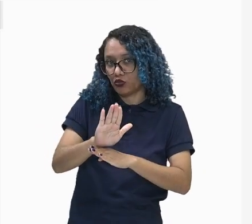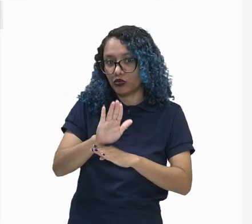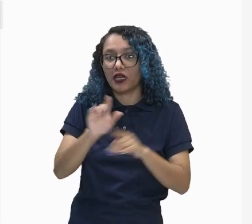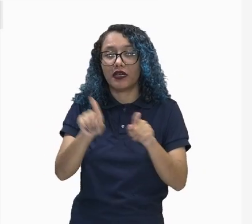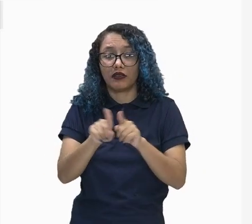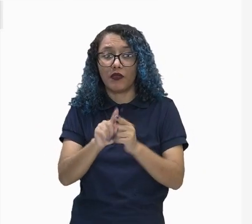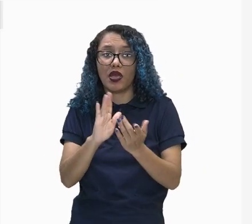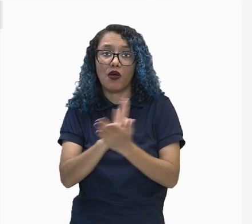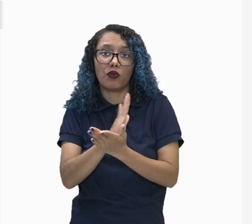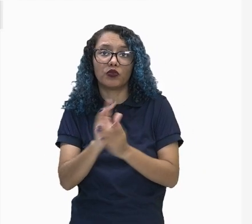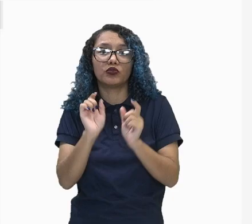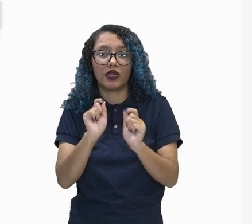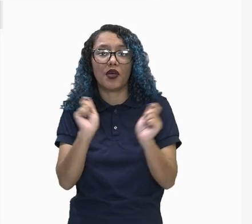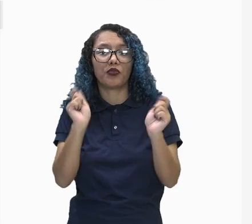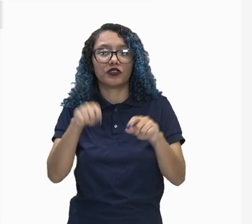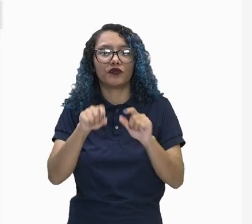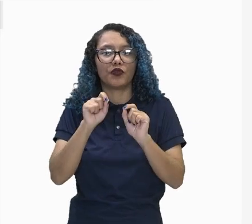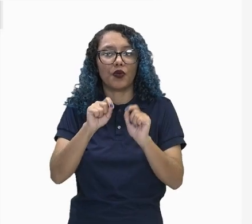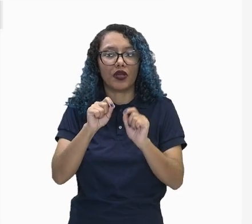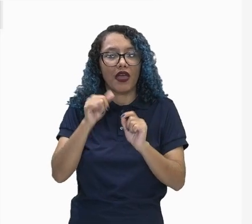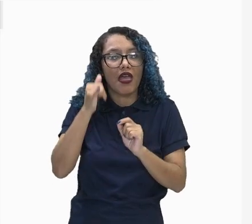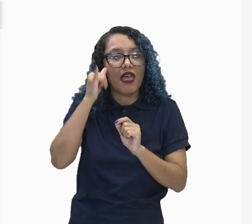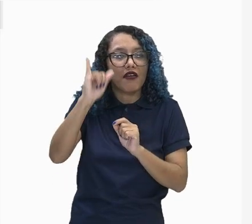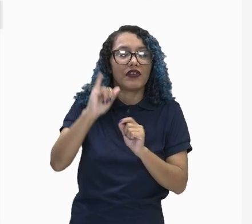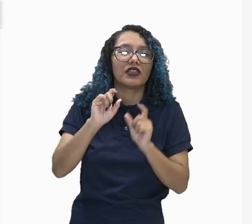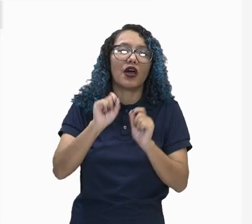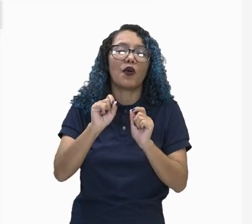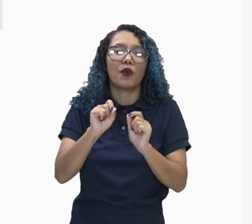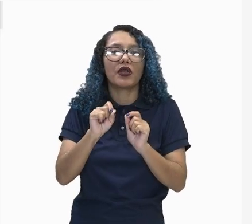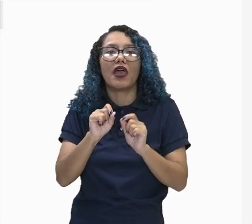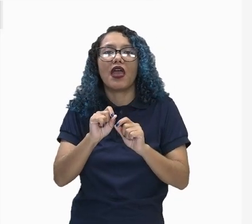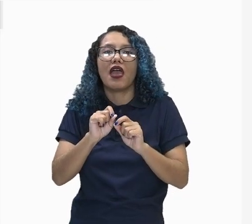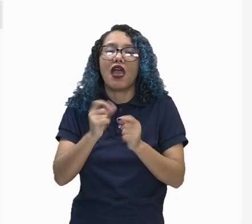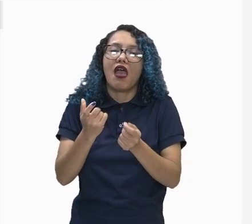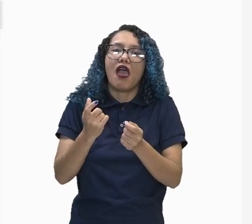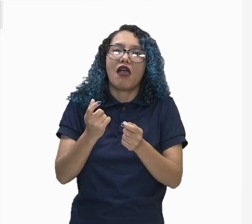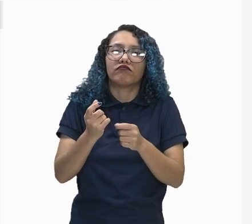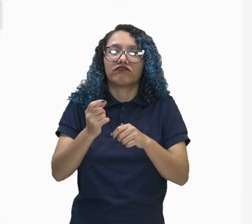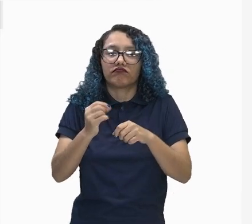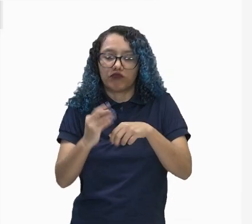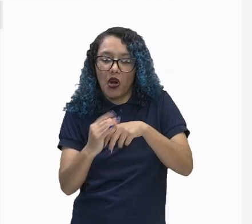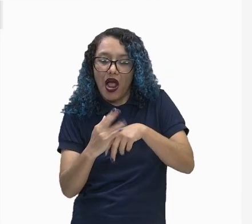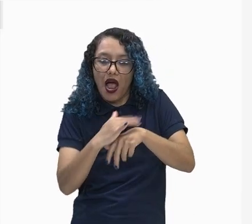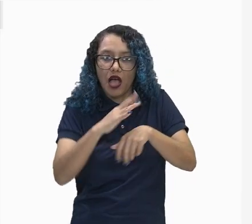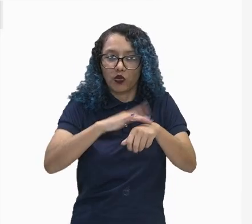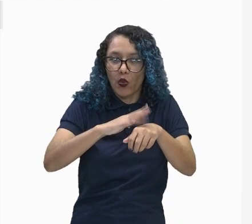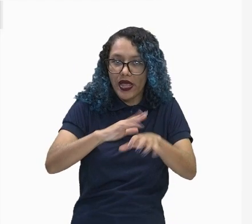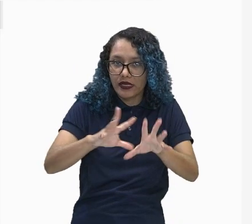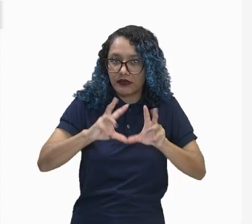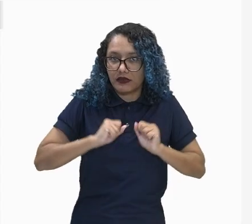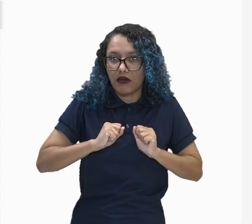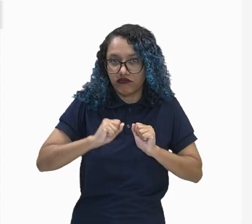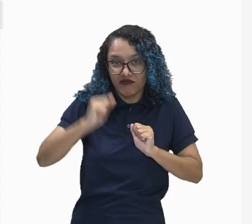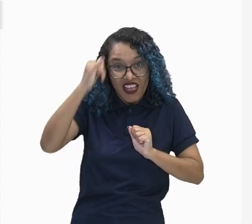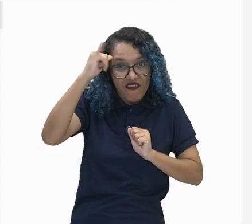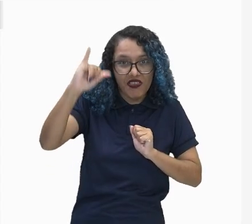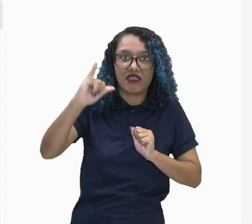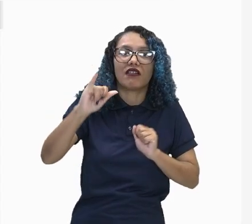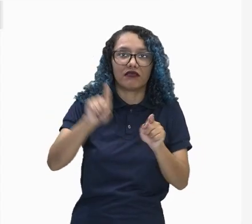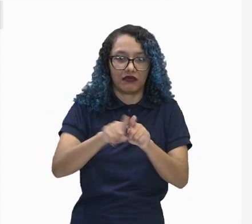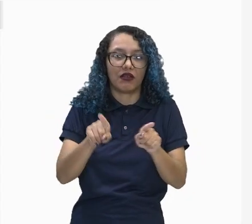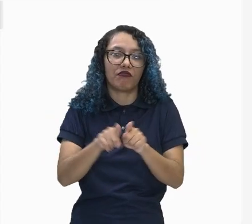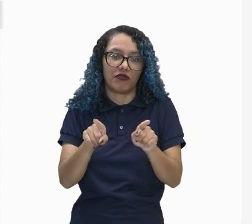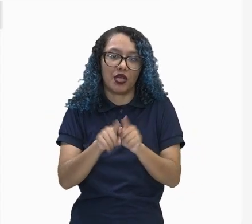deles previnem contra infecções sexualmente transmissíveis. Então, o nome, né, método